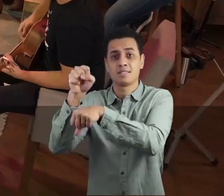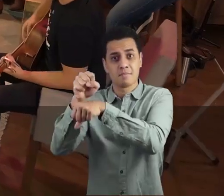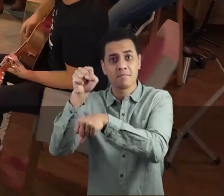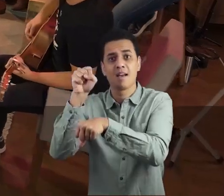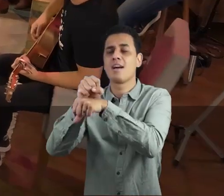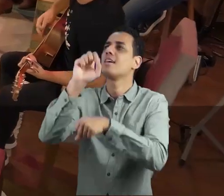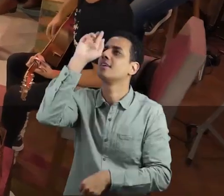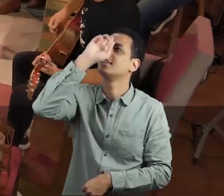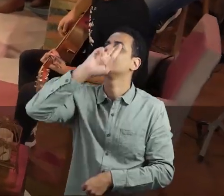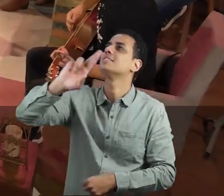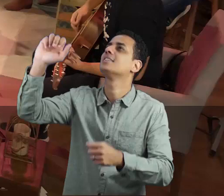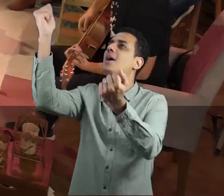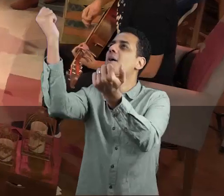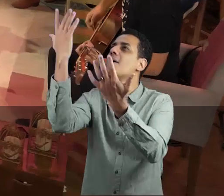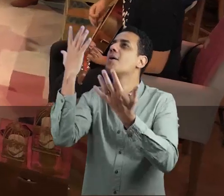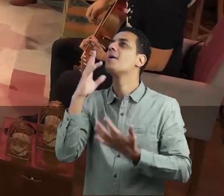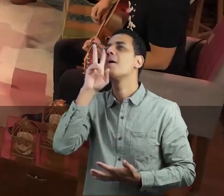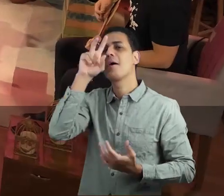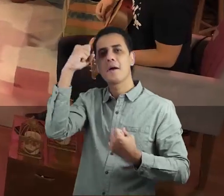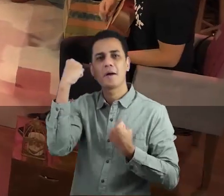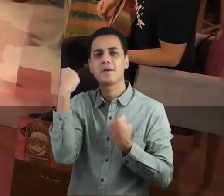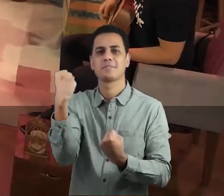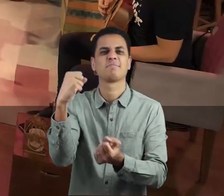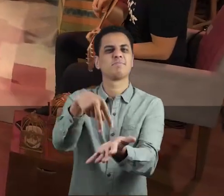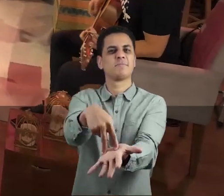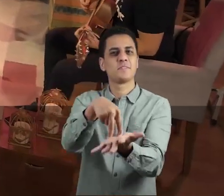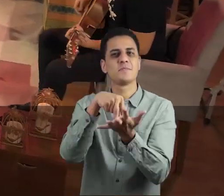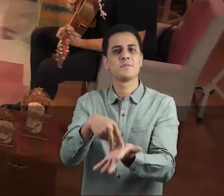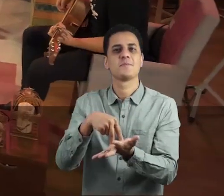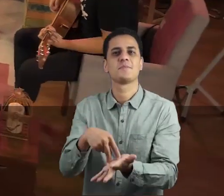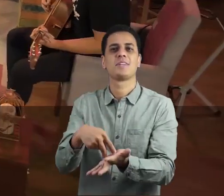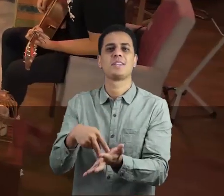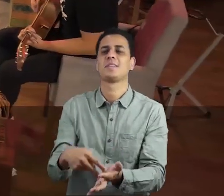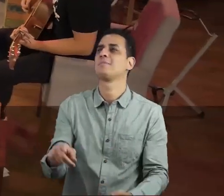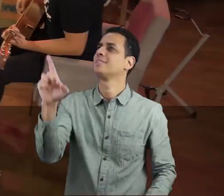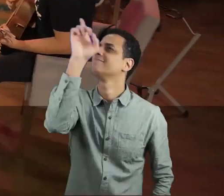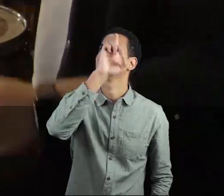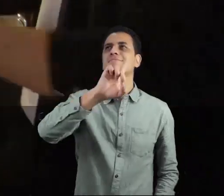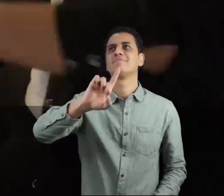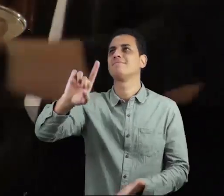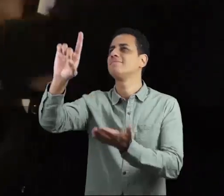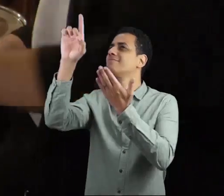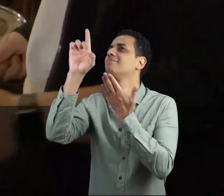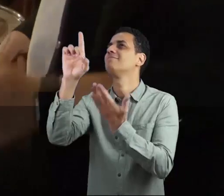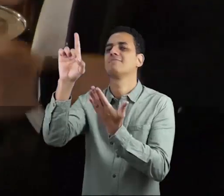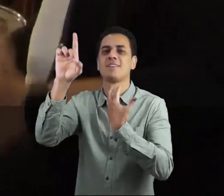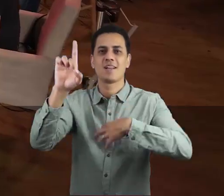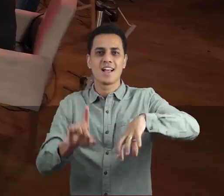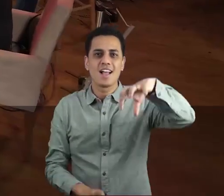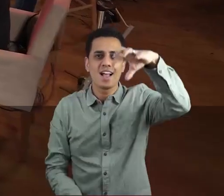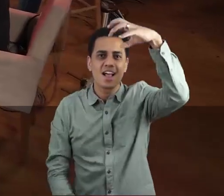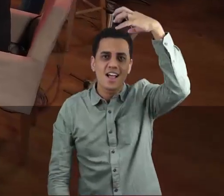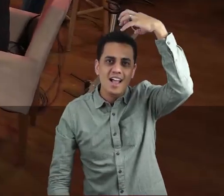se esperarmos no Senhor, esperarmos no Senhor, esperarmos no Senhor. Ó